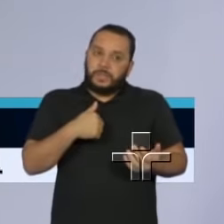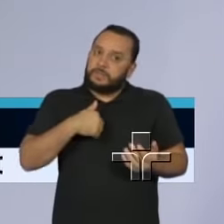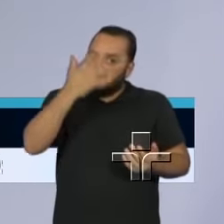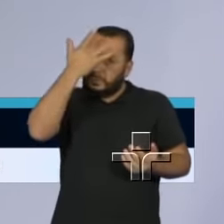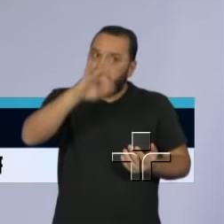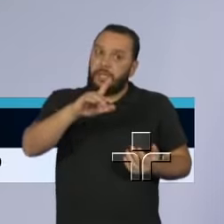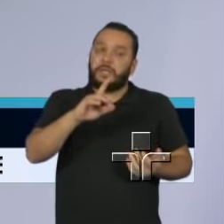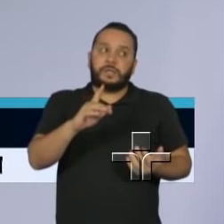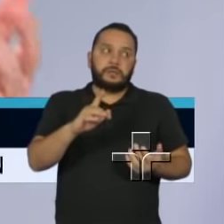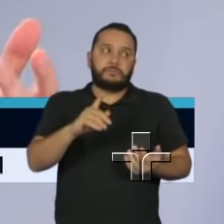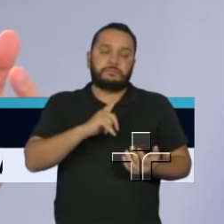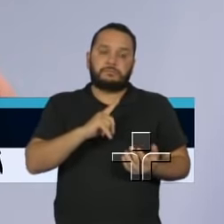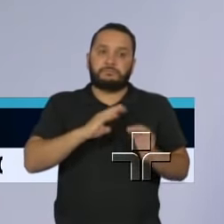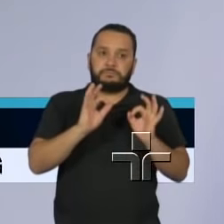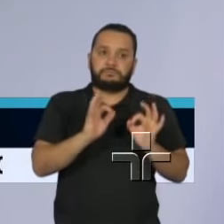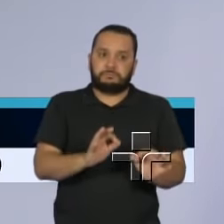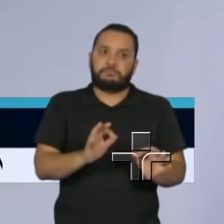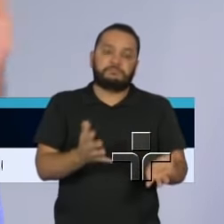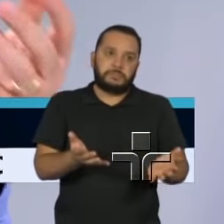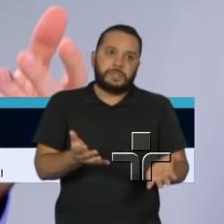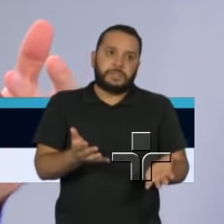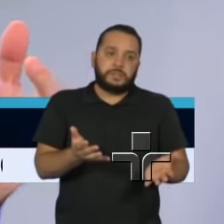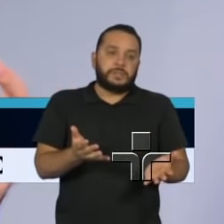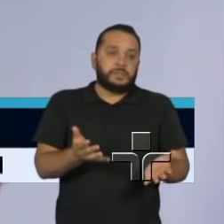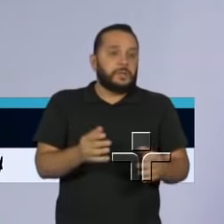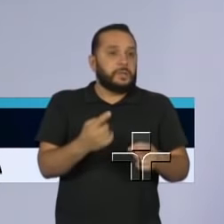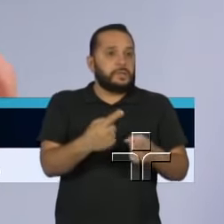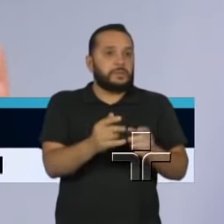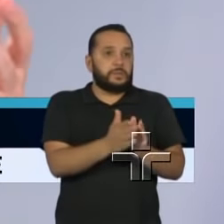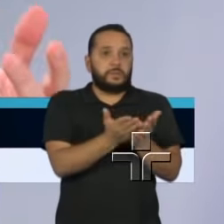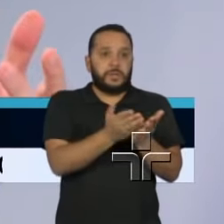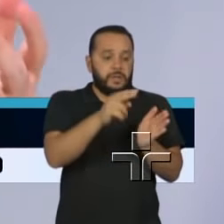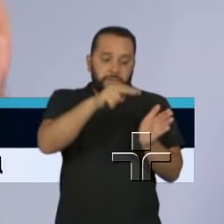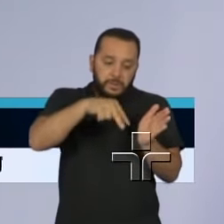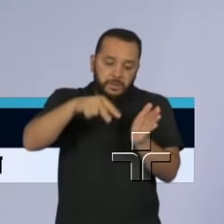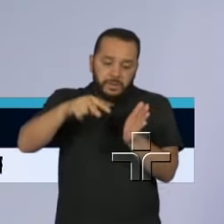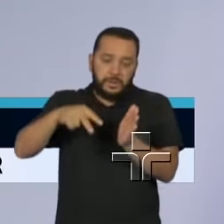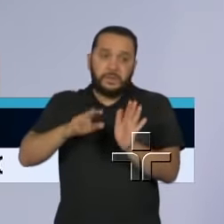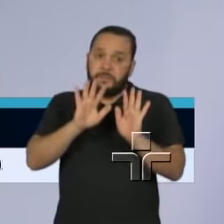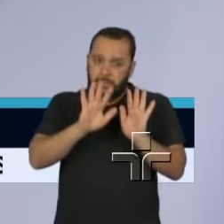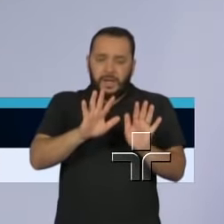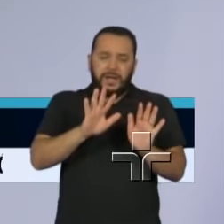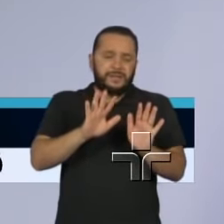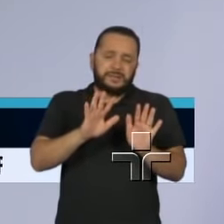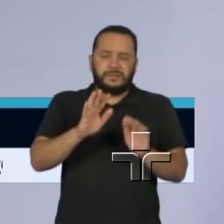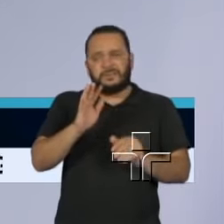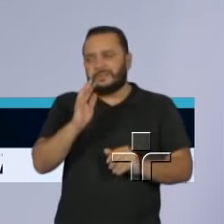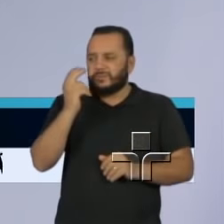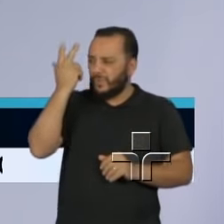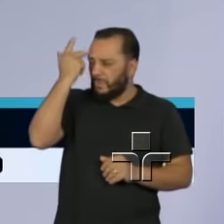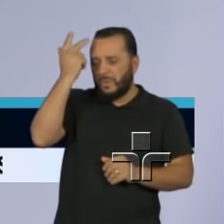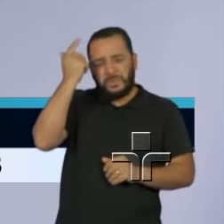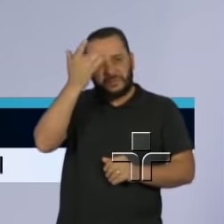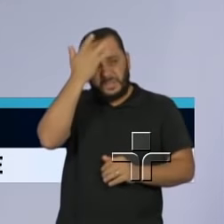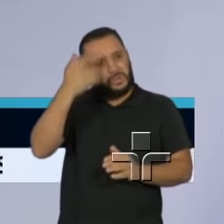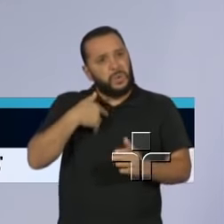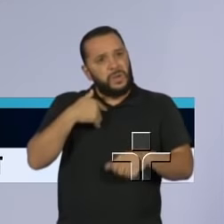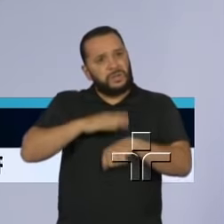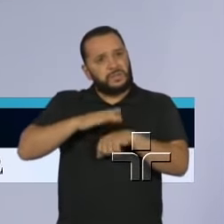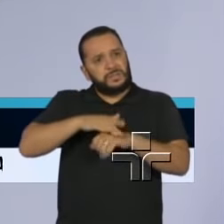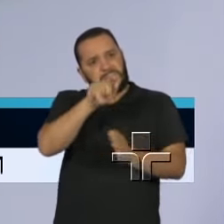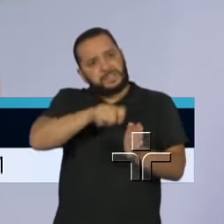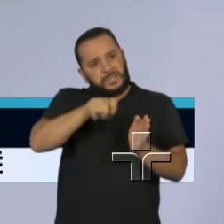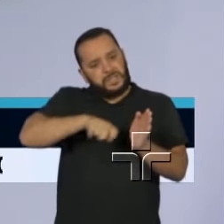parte, digamos, da produção. Nunca tem certeza quando você faz o livro. Mas, em geral, o autor de um livro, ele digamos, um livro exige...